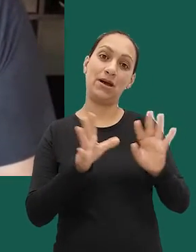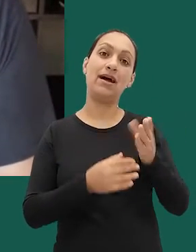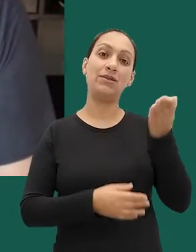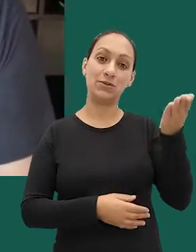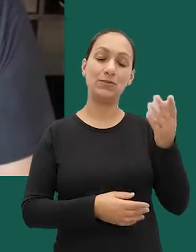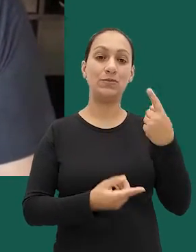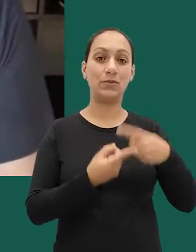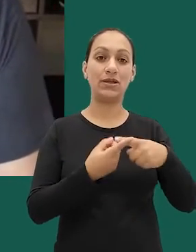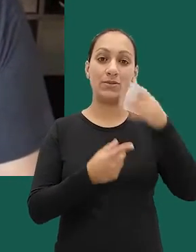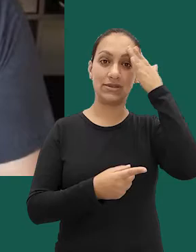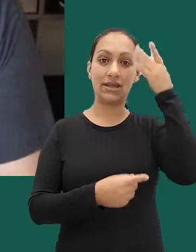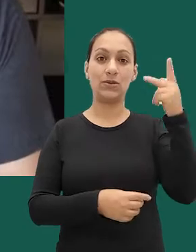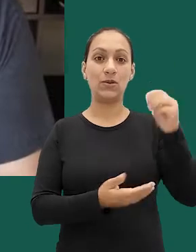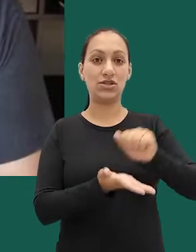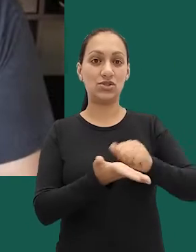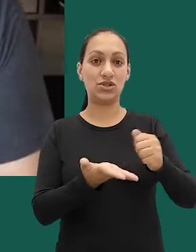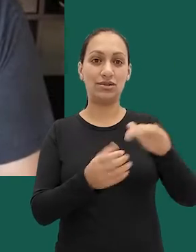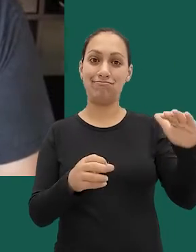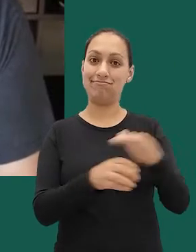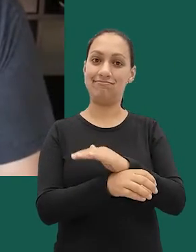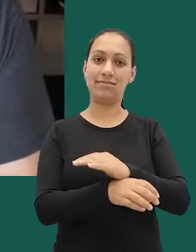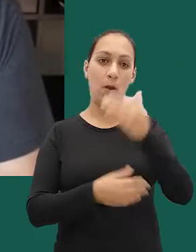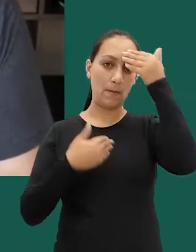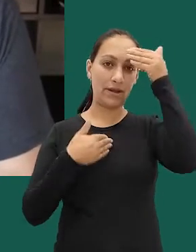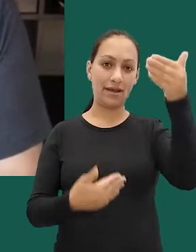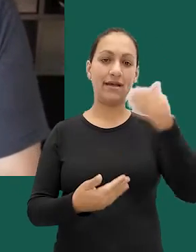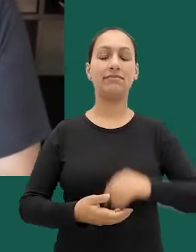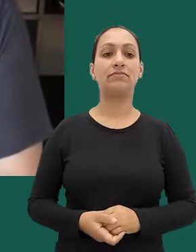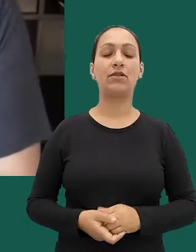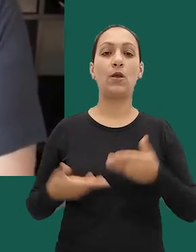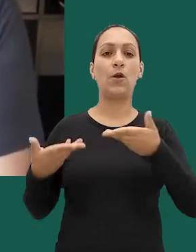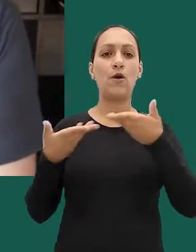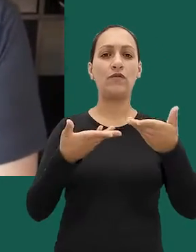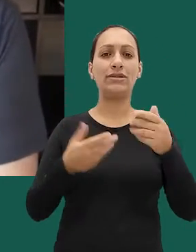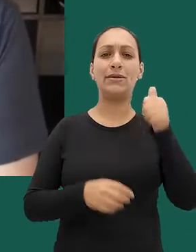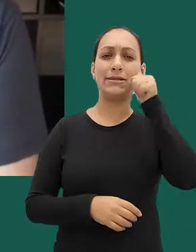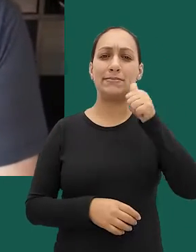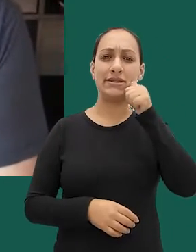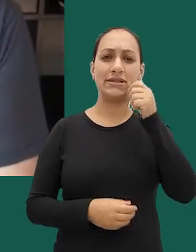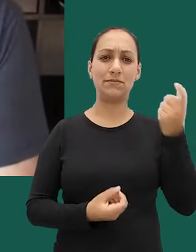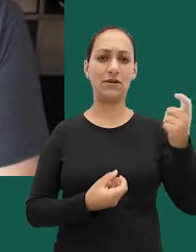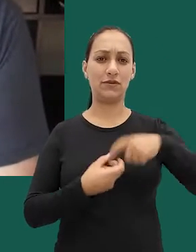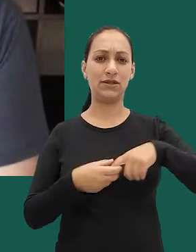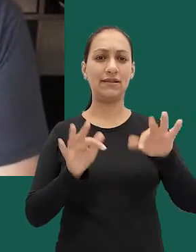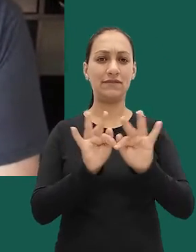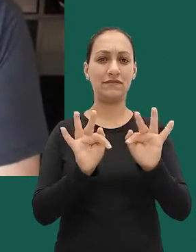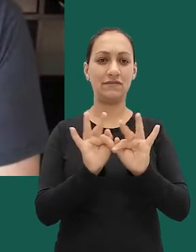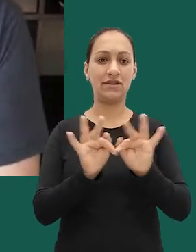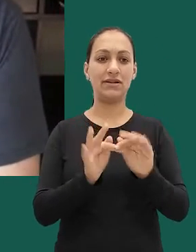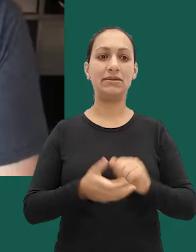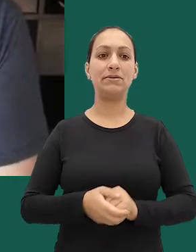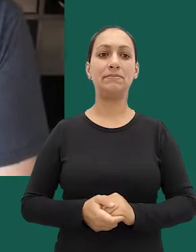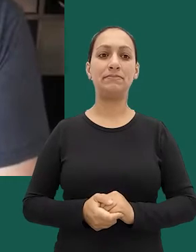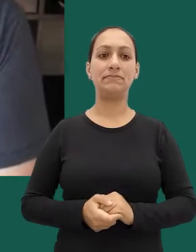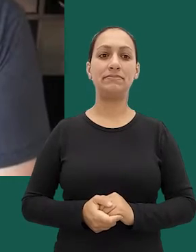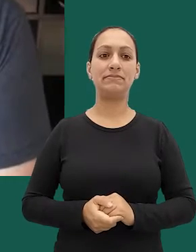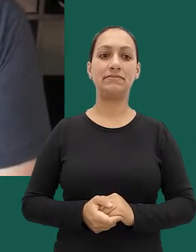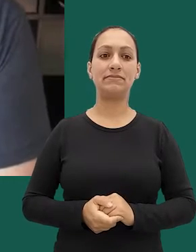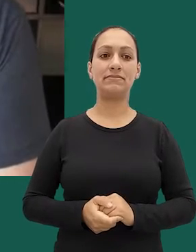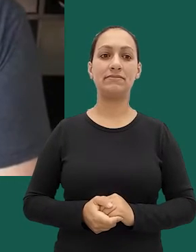cheia. Muito obrigada. E convido agora as meninas de volta da Fevale para a